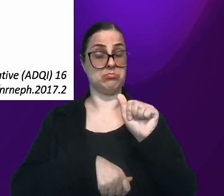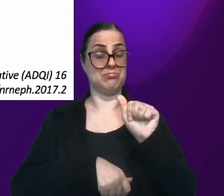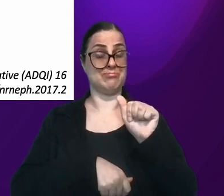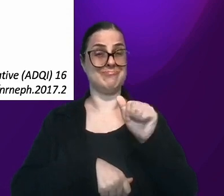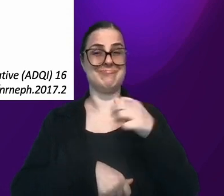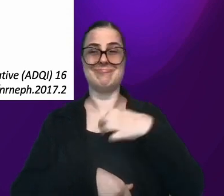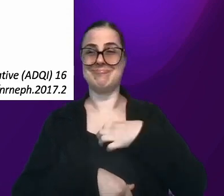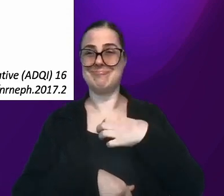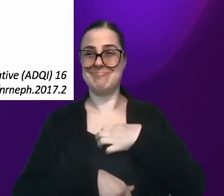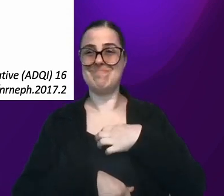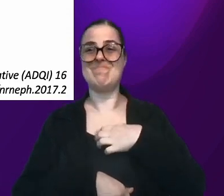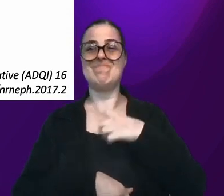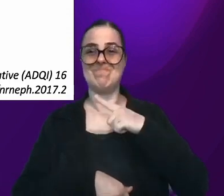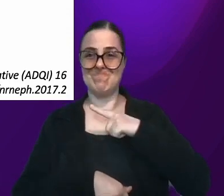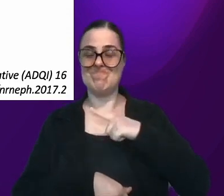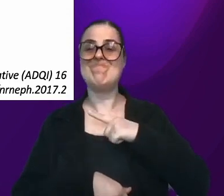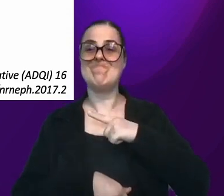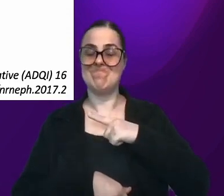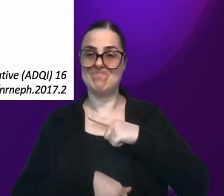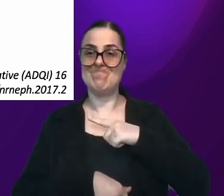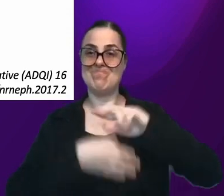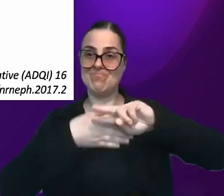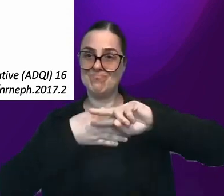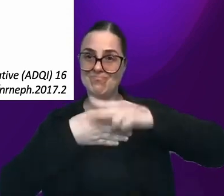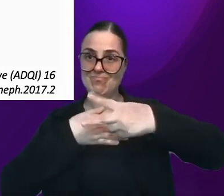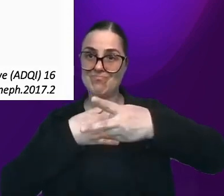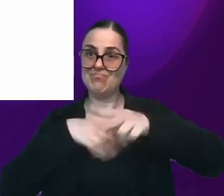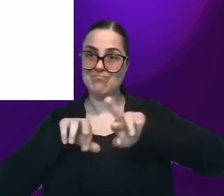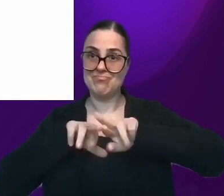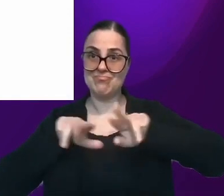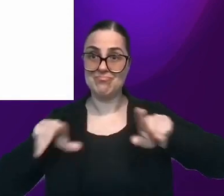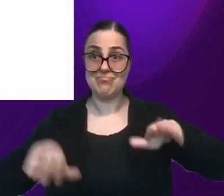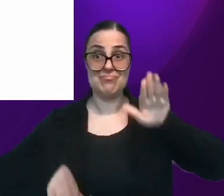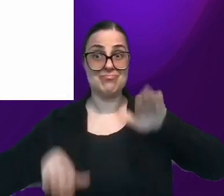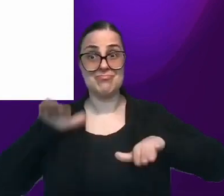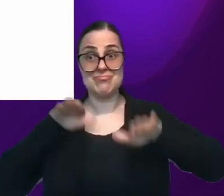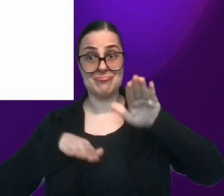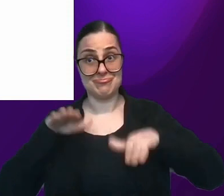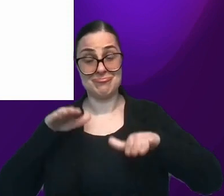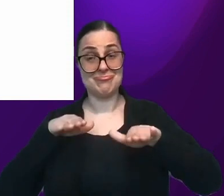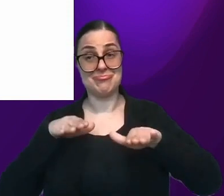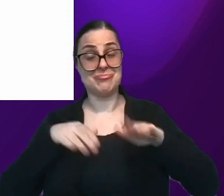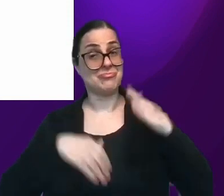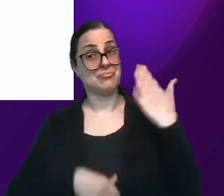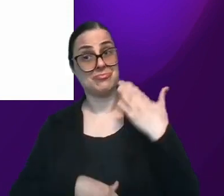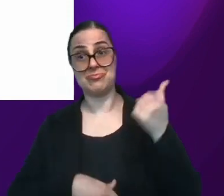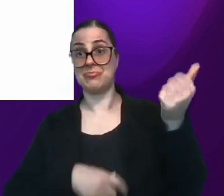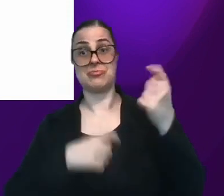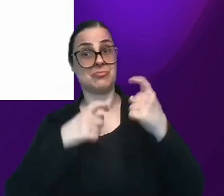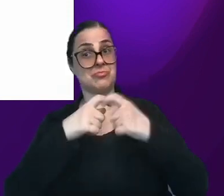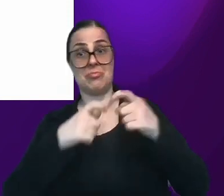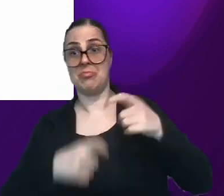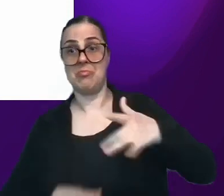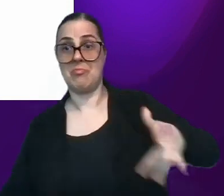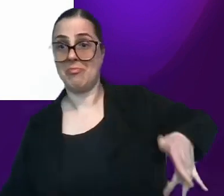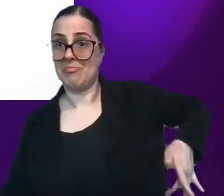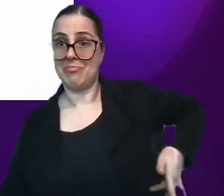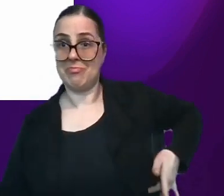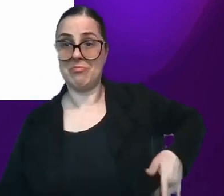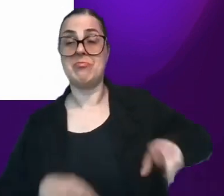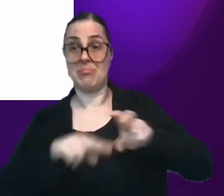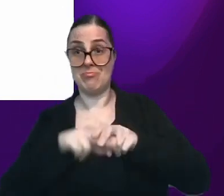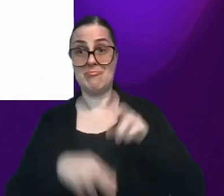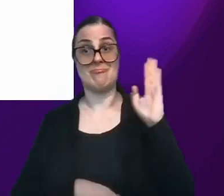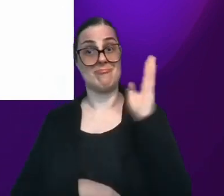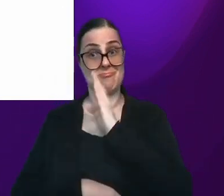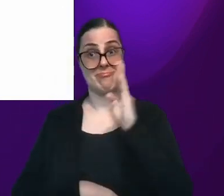diferentes trajetórias e, frequentemente, o nefrologista é chamado para a terapia renal. Essas são as indicações de urgência, que